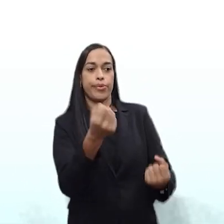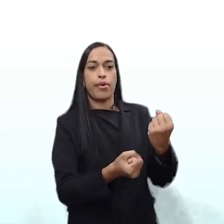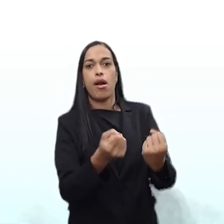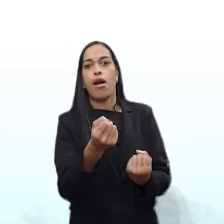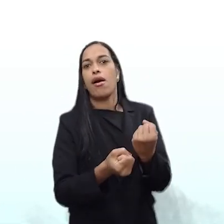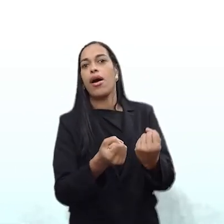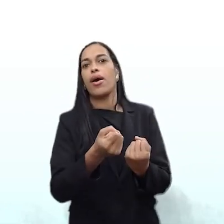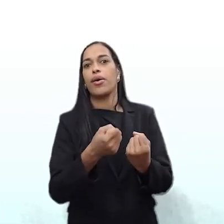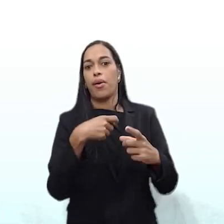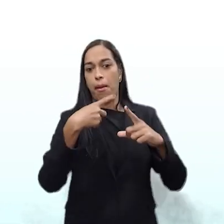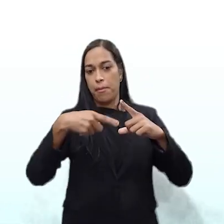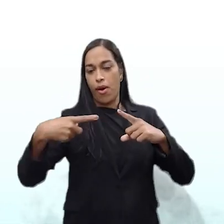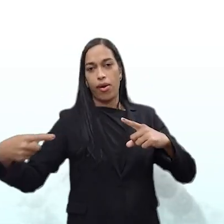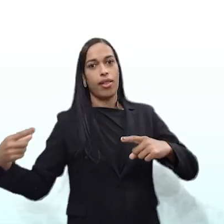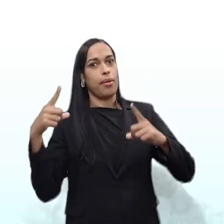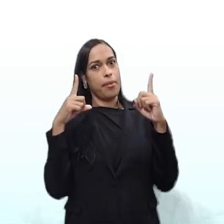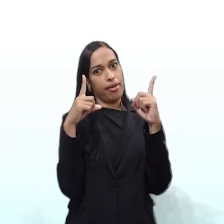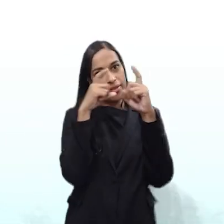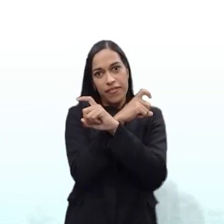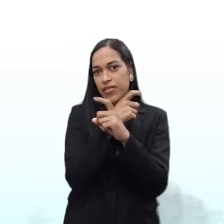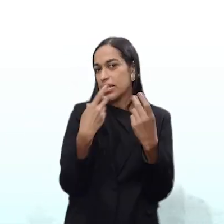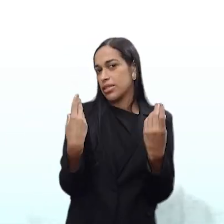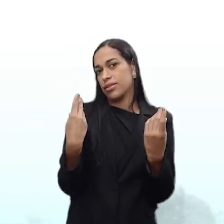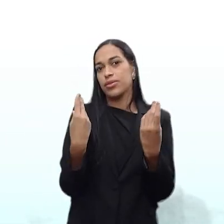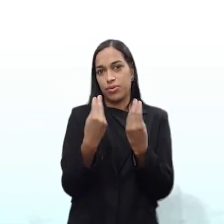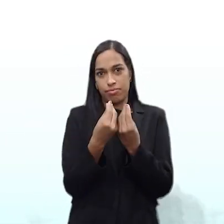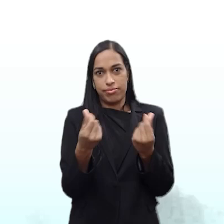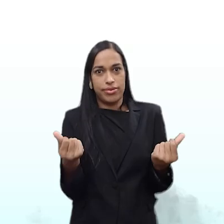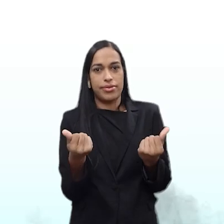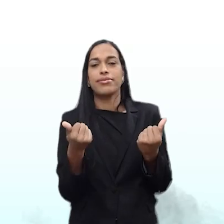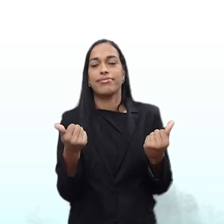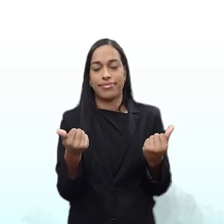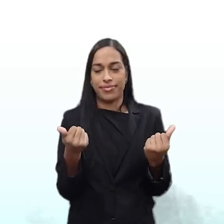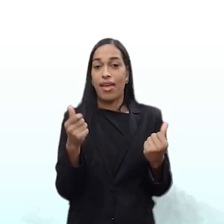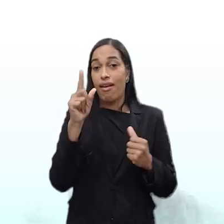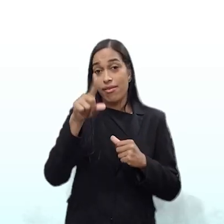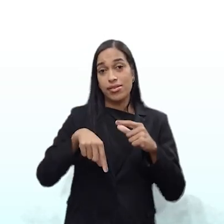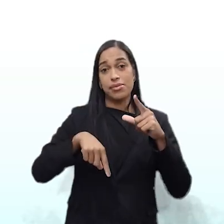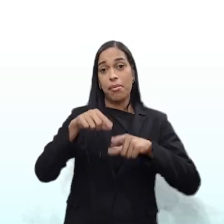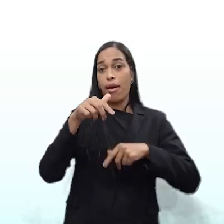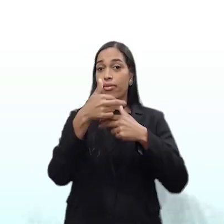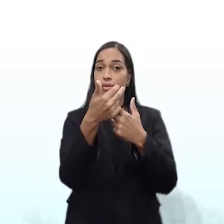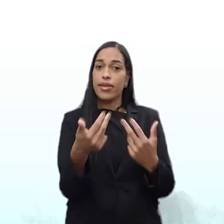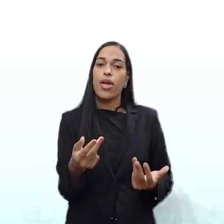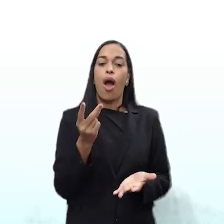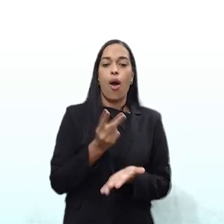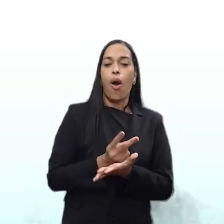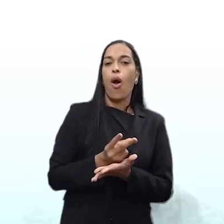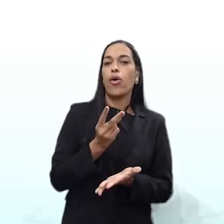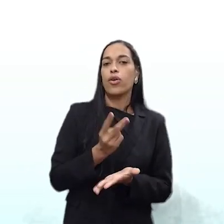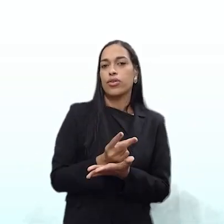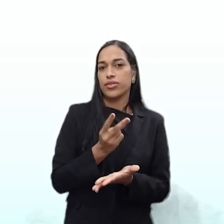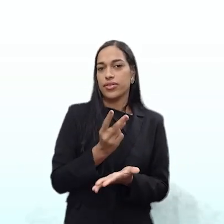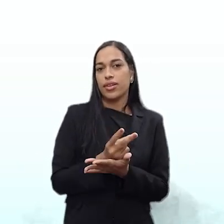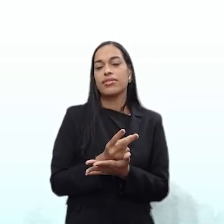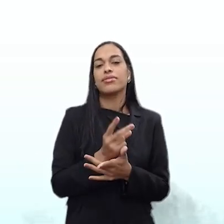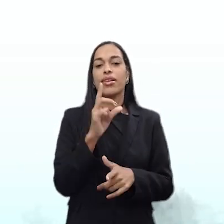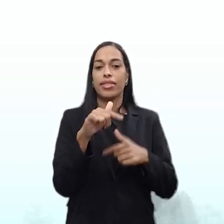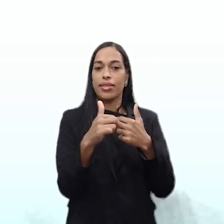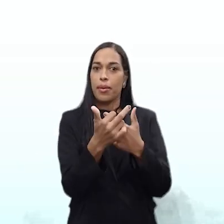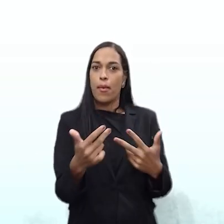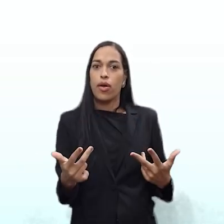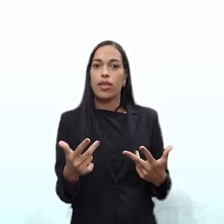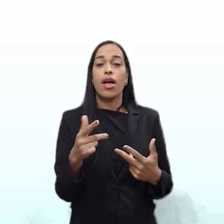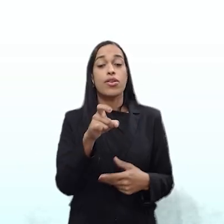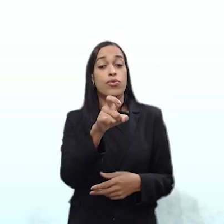Pois é bem mais difícil você deformar essa mola. Então esse material é a constante da mola. E o xizinho